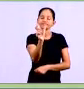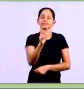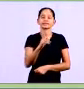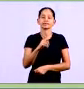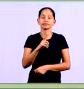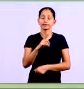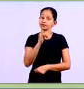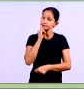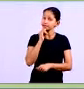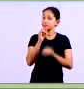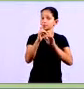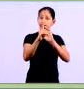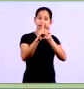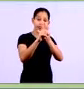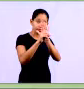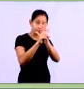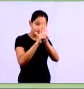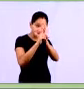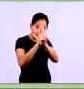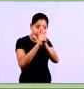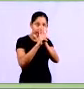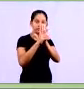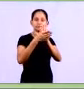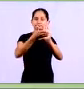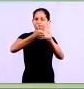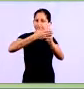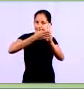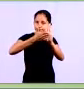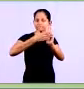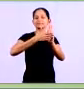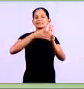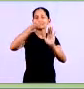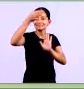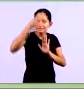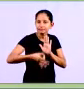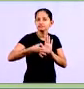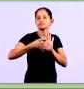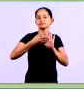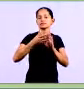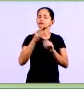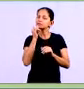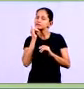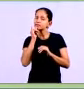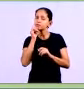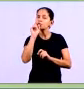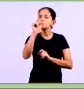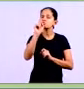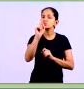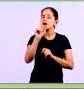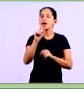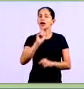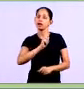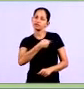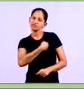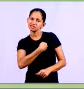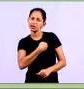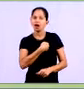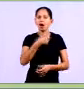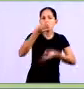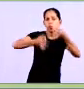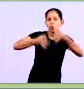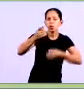trabalhar dentro da lei, ok? Parar com essa história de achar que o leão é feio e às vezes ele é só um gatinho. Trabalhar